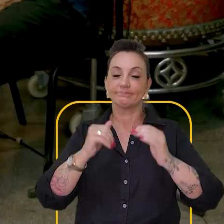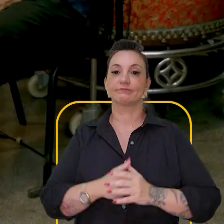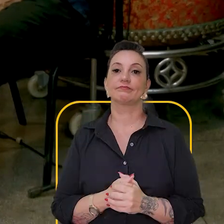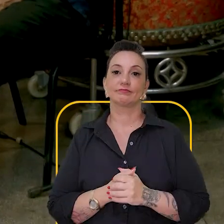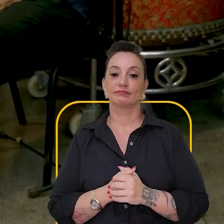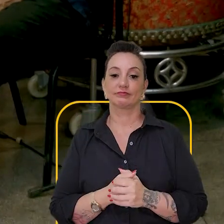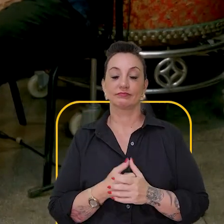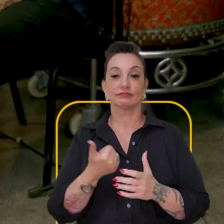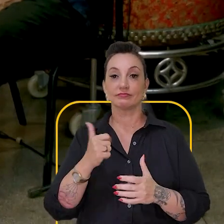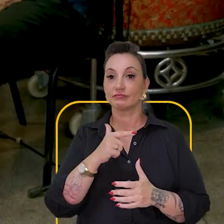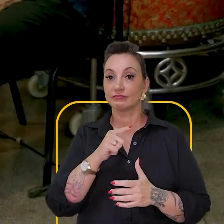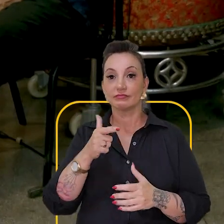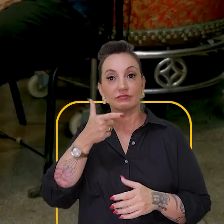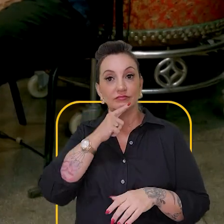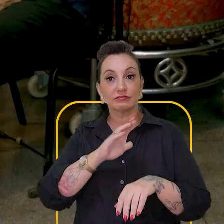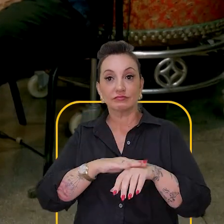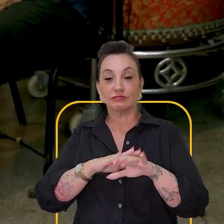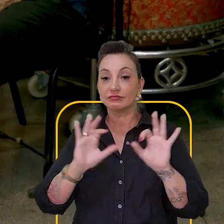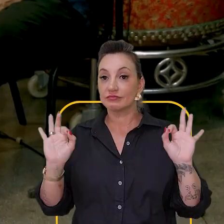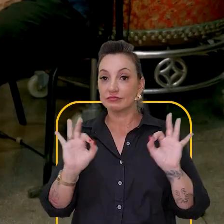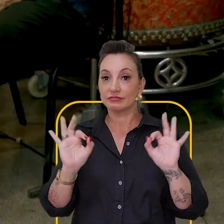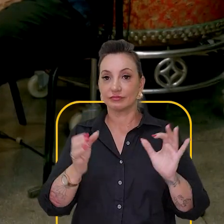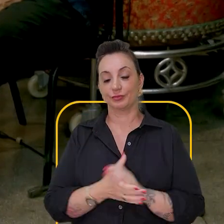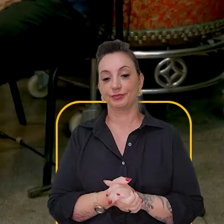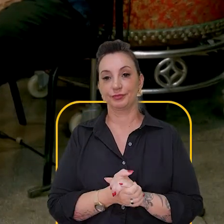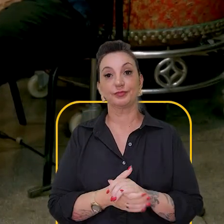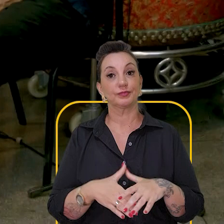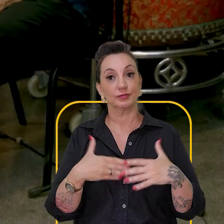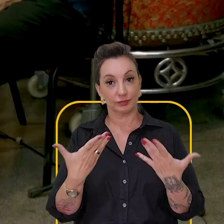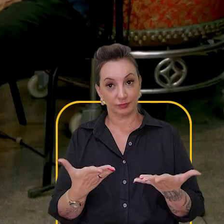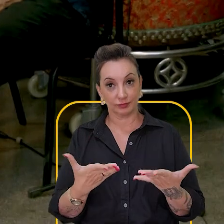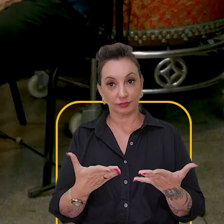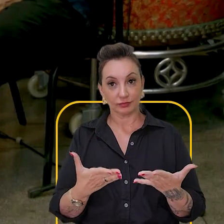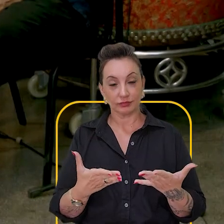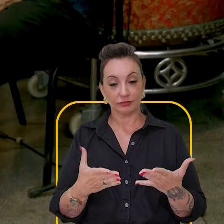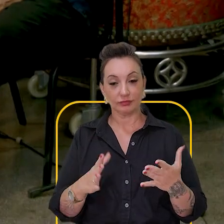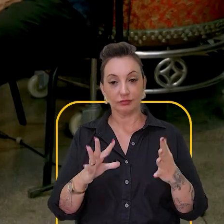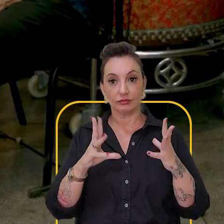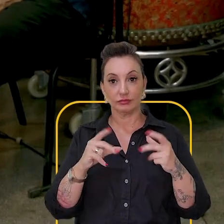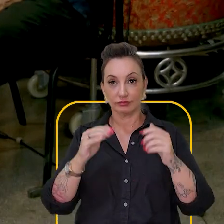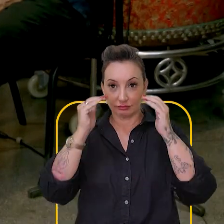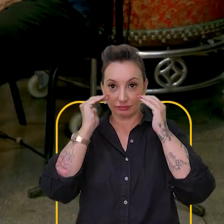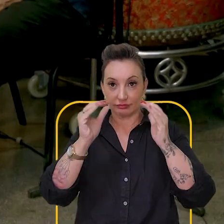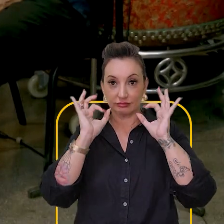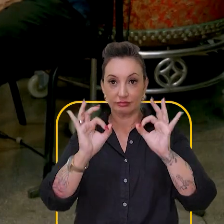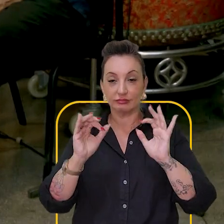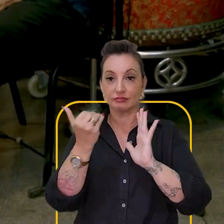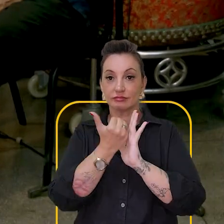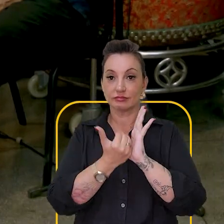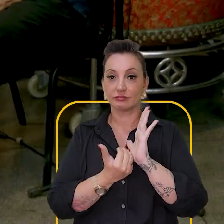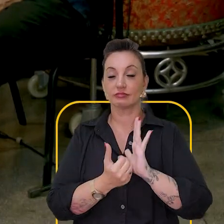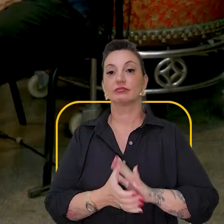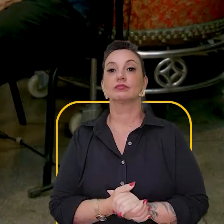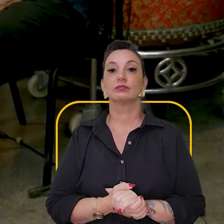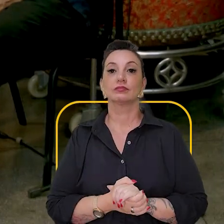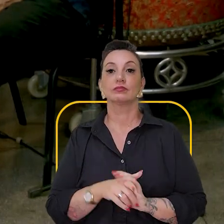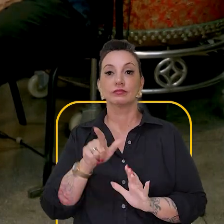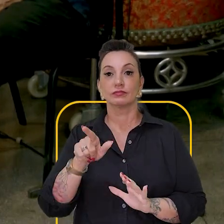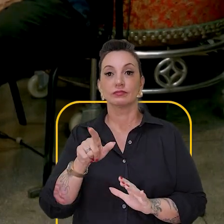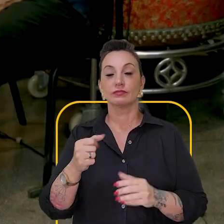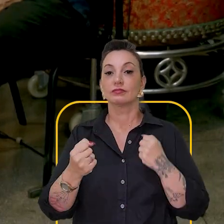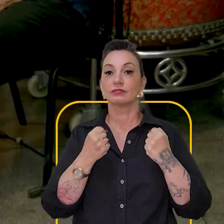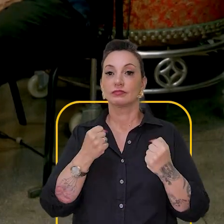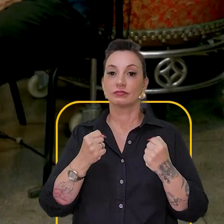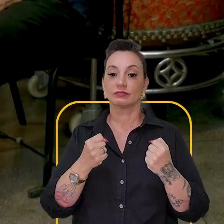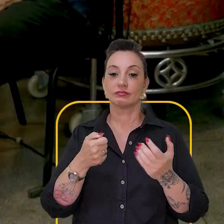disciplina sem isso você não consegue nada então a base de tudo é respeito e disciplina e ali